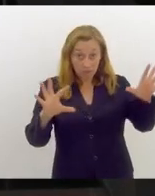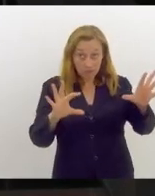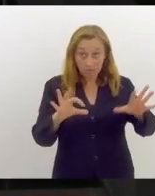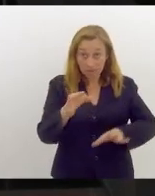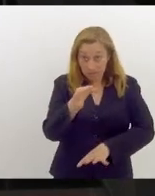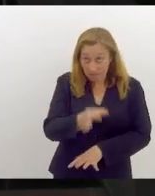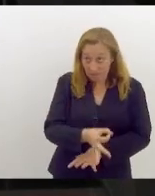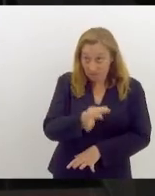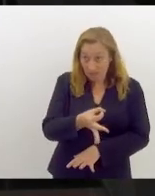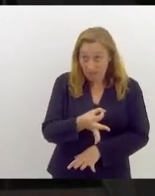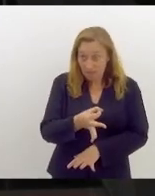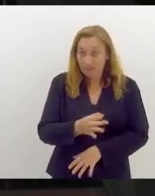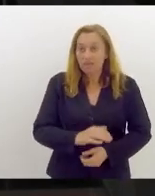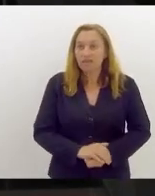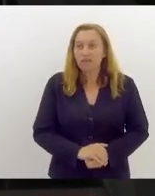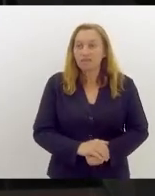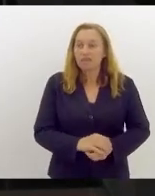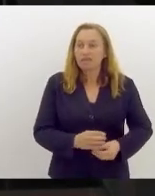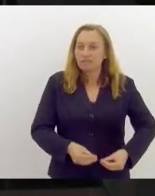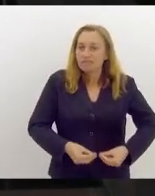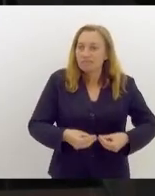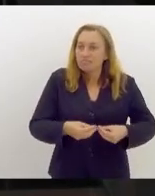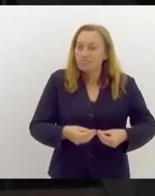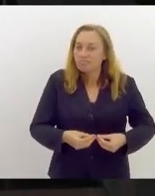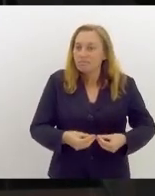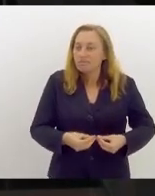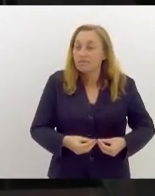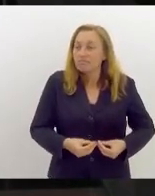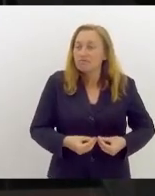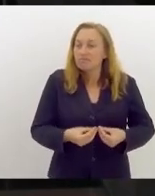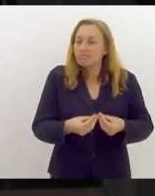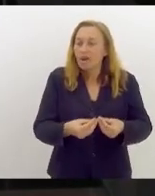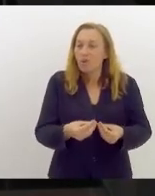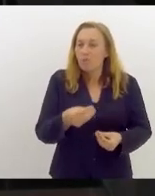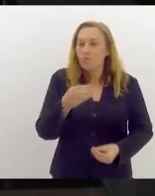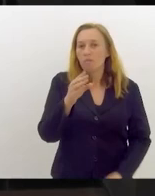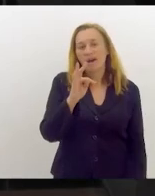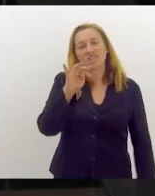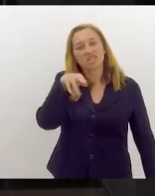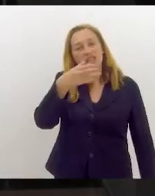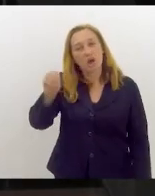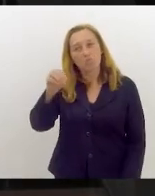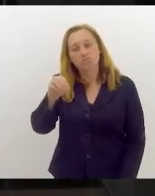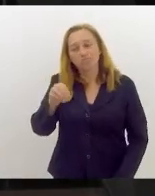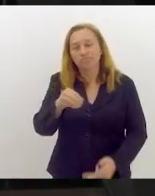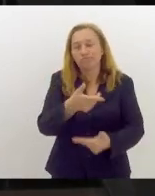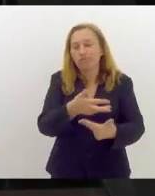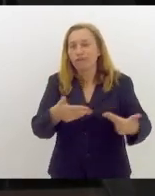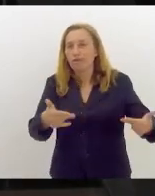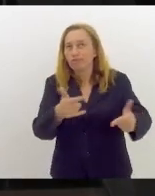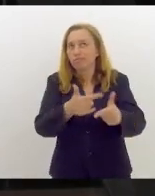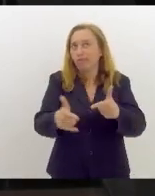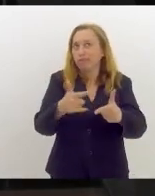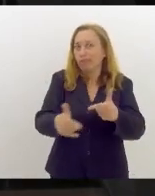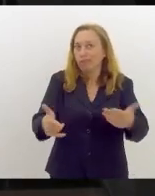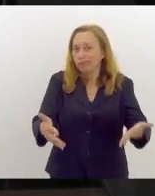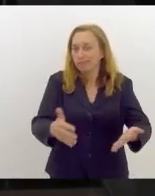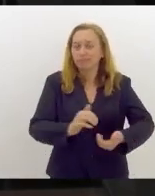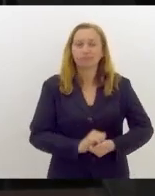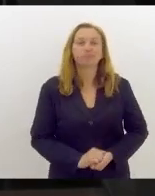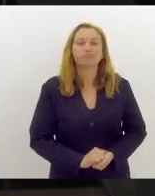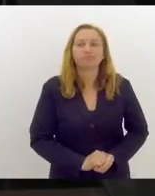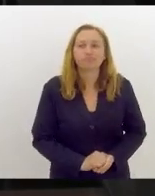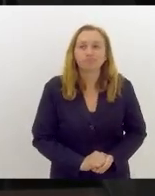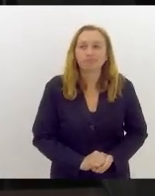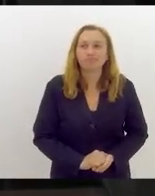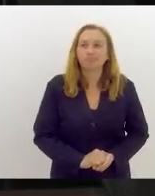passa o bastão se cria uma série de problemas a que se